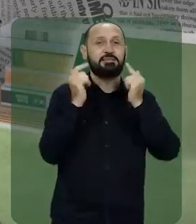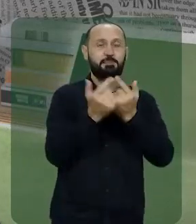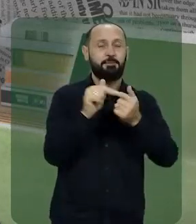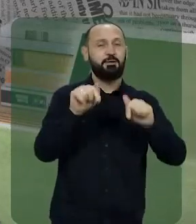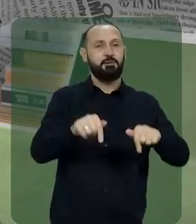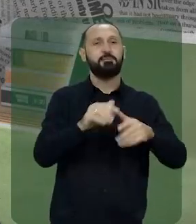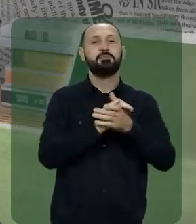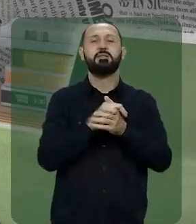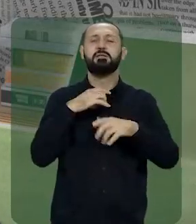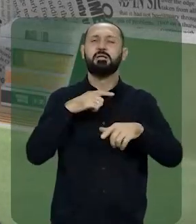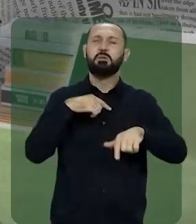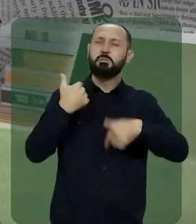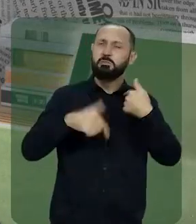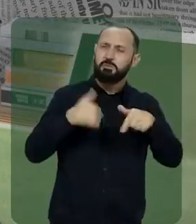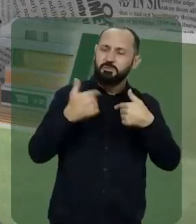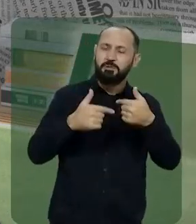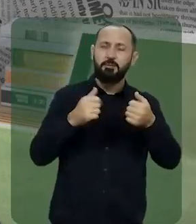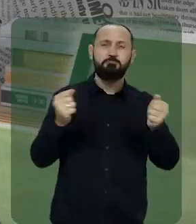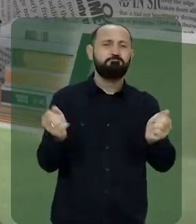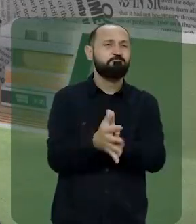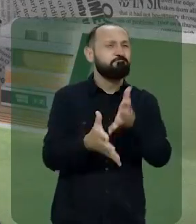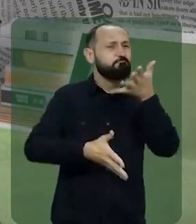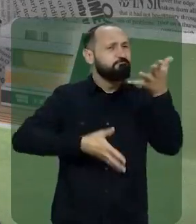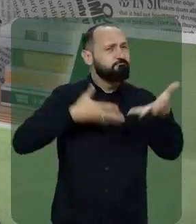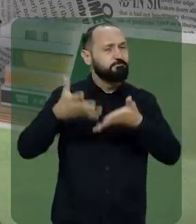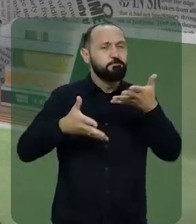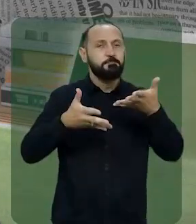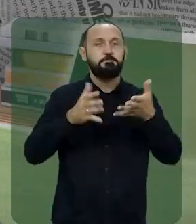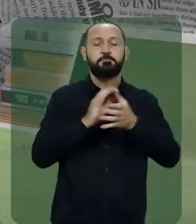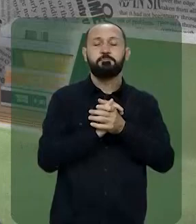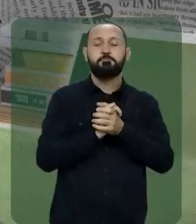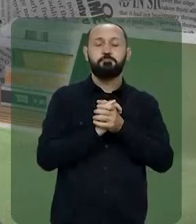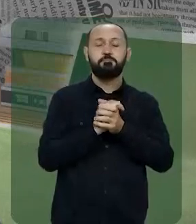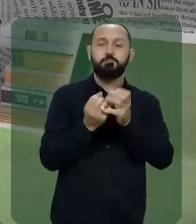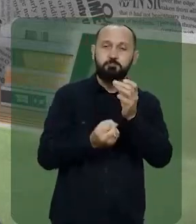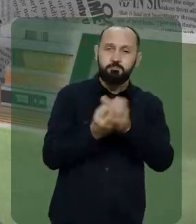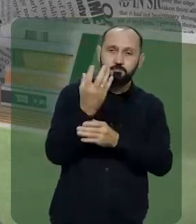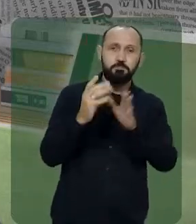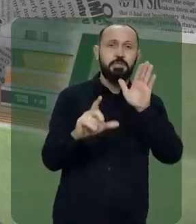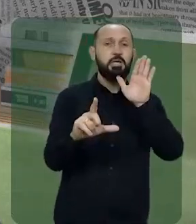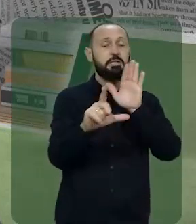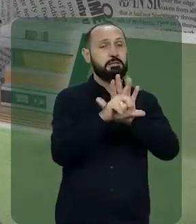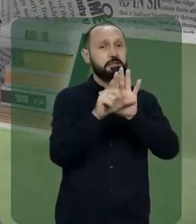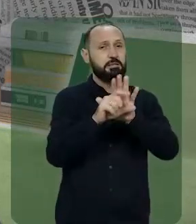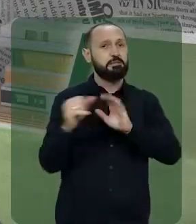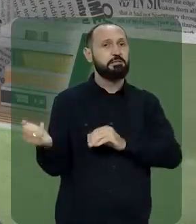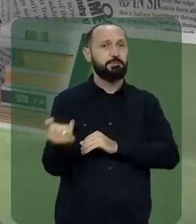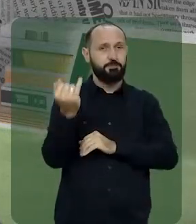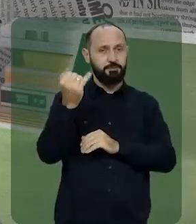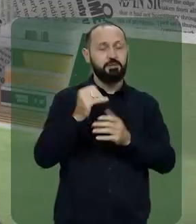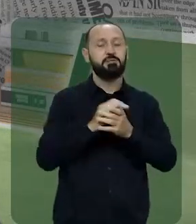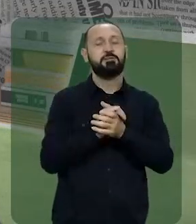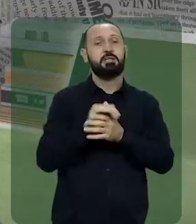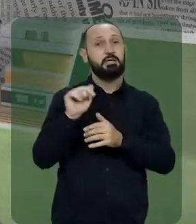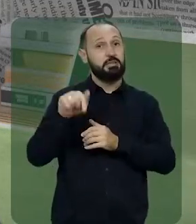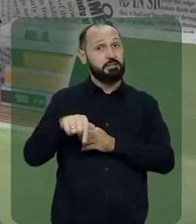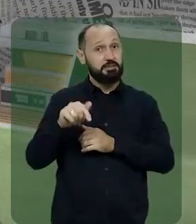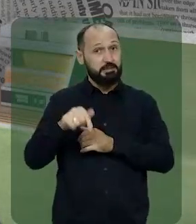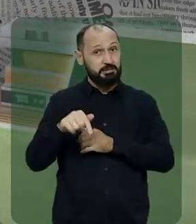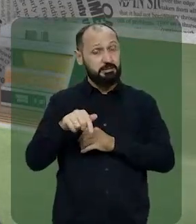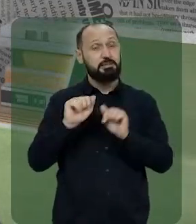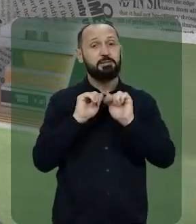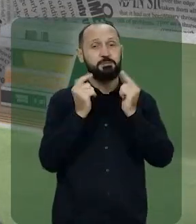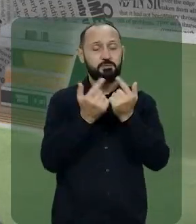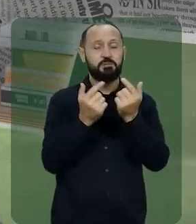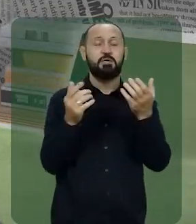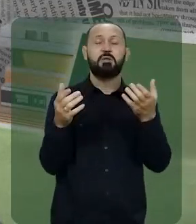é fundamental. Então, aproveito para parabenizar a Frente Parlamentar aqui desta casa, né, que tem um